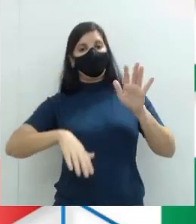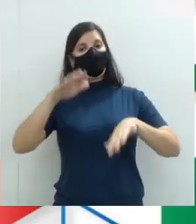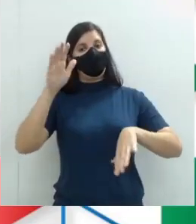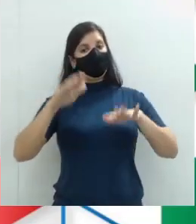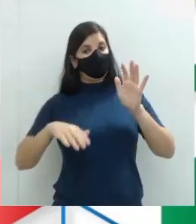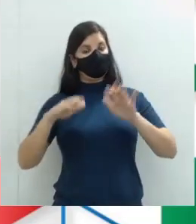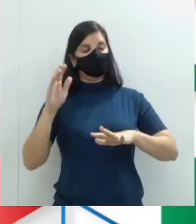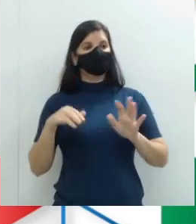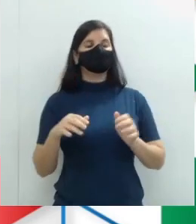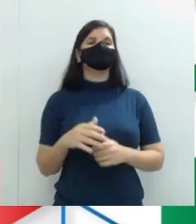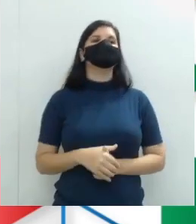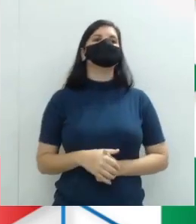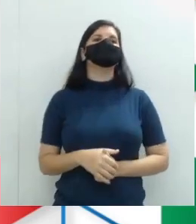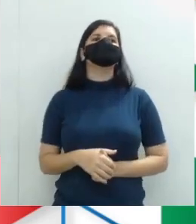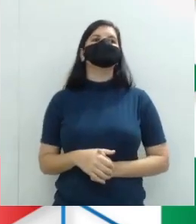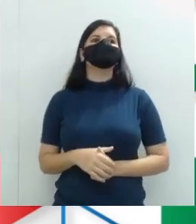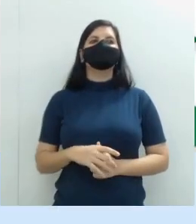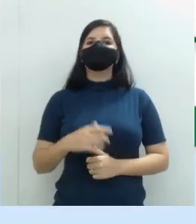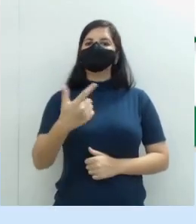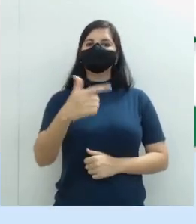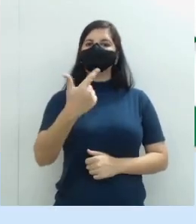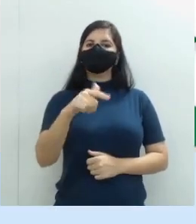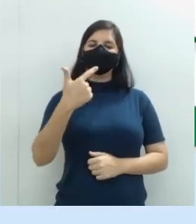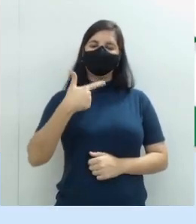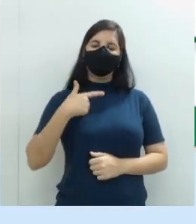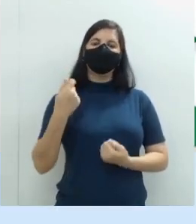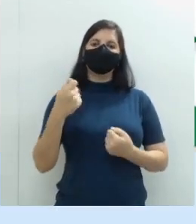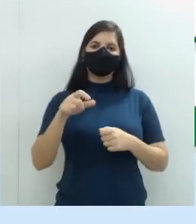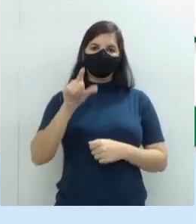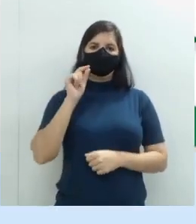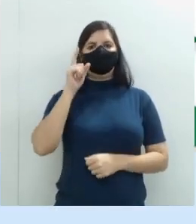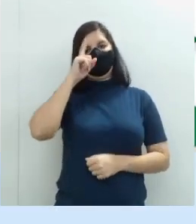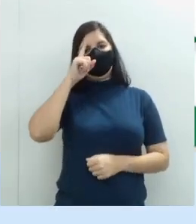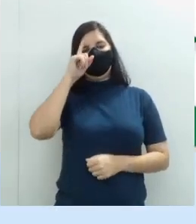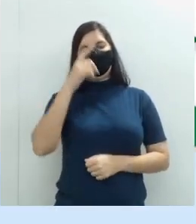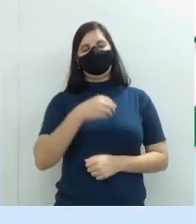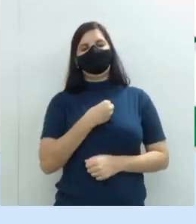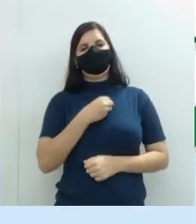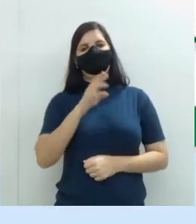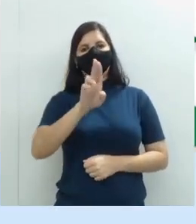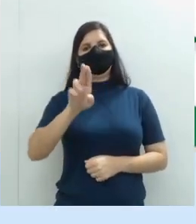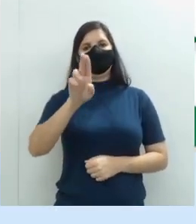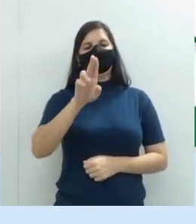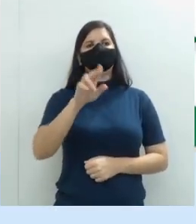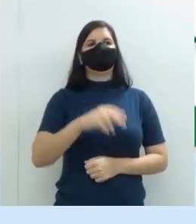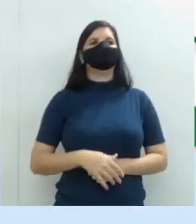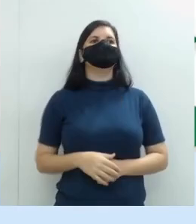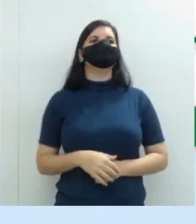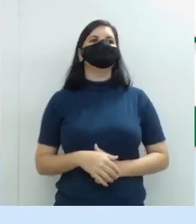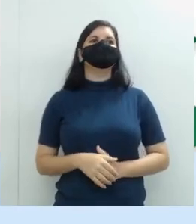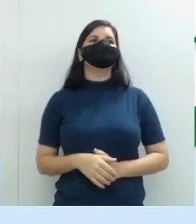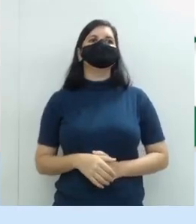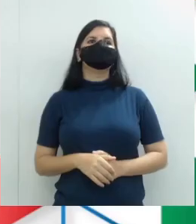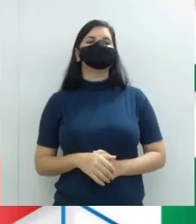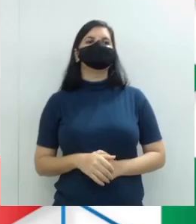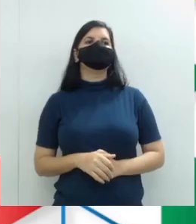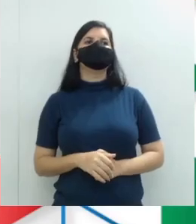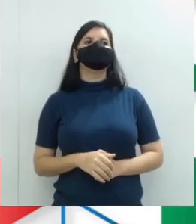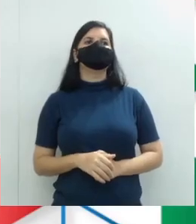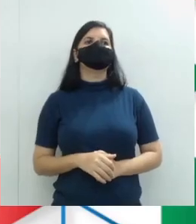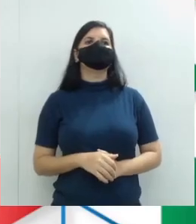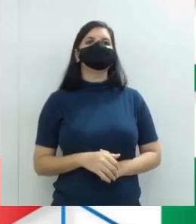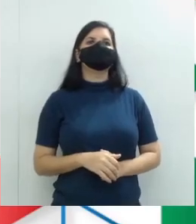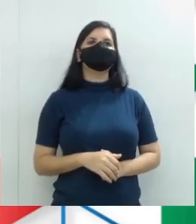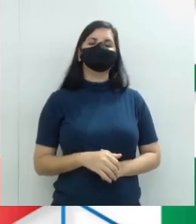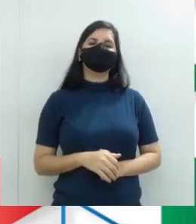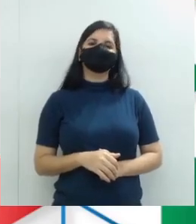liga aí. Se isso não estiver lá, você vai usar um dia a dia na sua vida, tá bom? Volta lá para Ellen, por favor, para o slide para eu mostrar para ele.